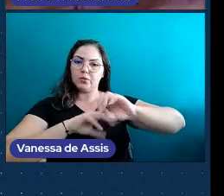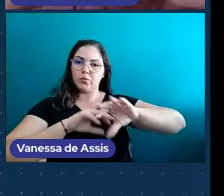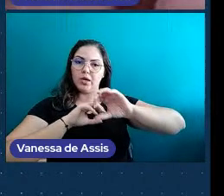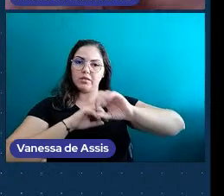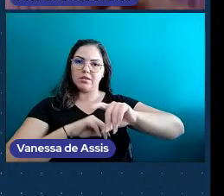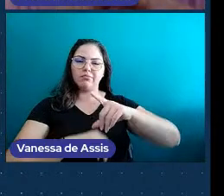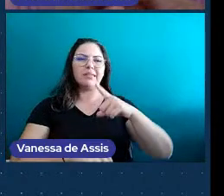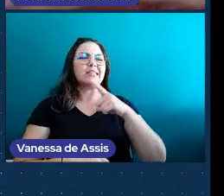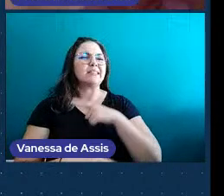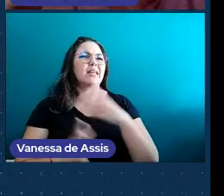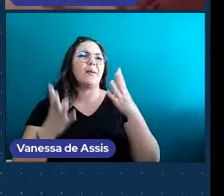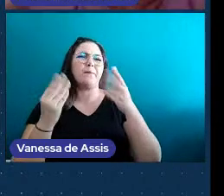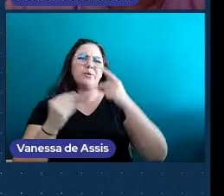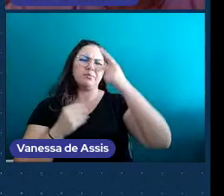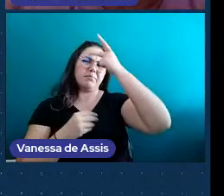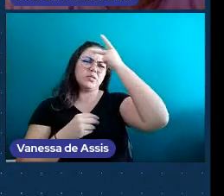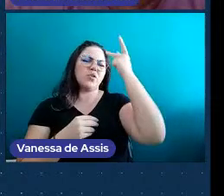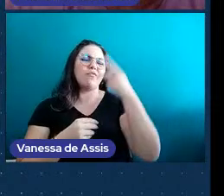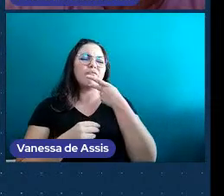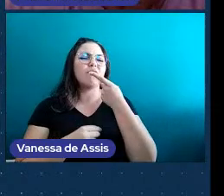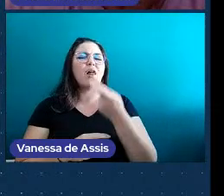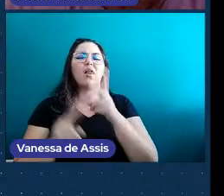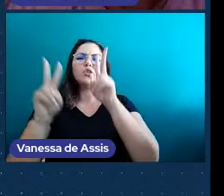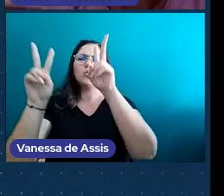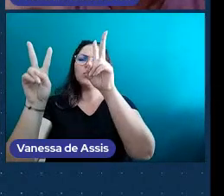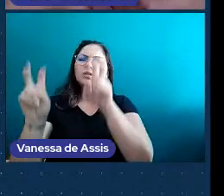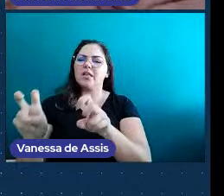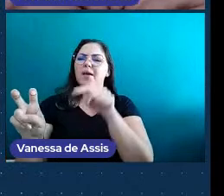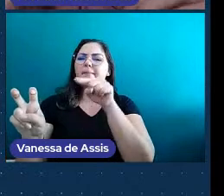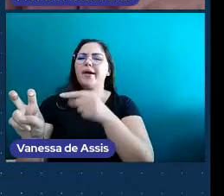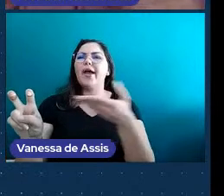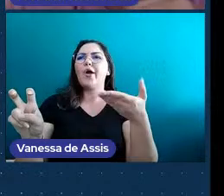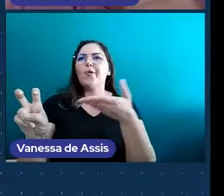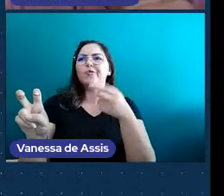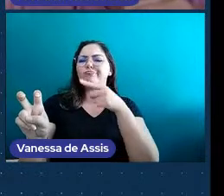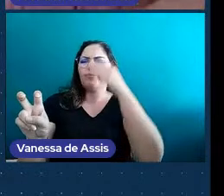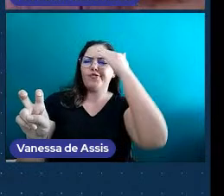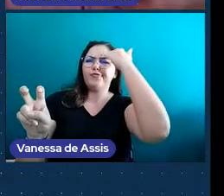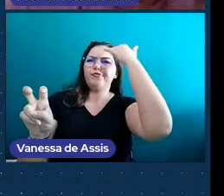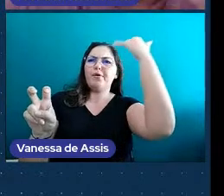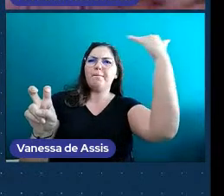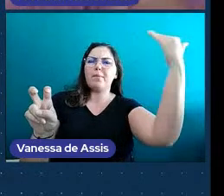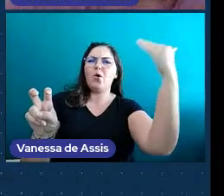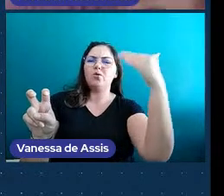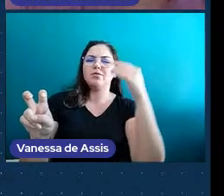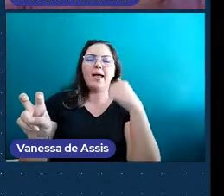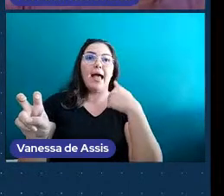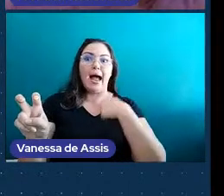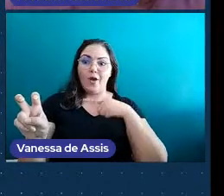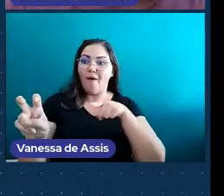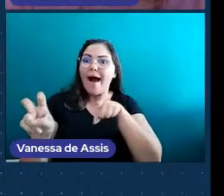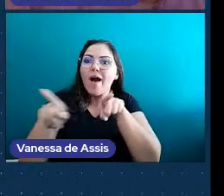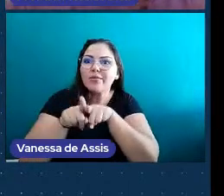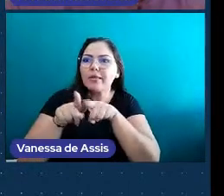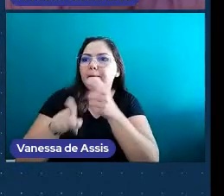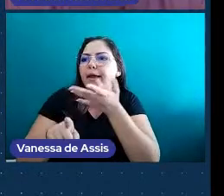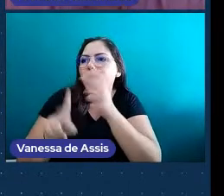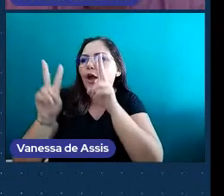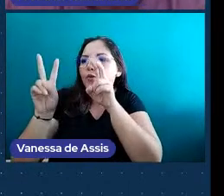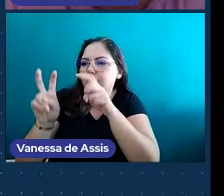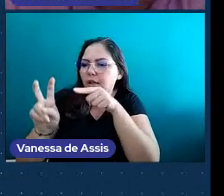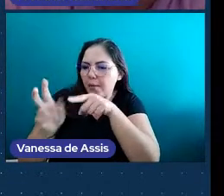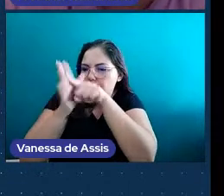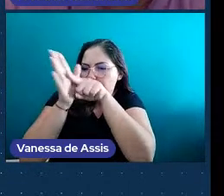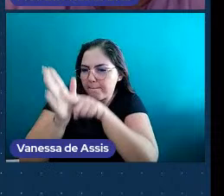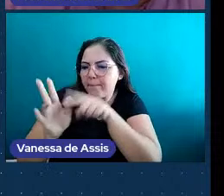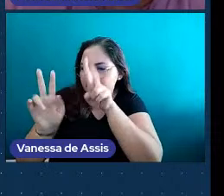um determinado tema que eu consideraria o tema da moda. Então, eu vou pesquisar aquele tema só porque é um tema que está em alta, está na moda, as